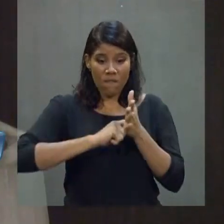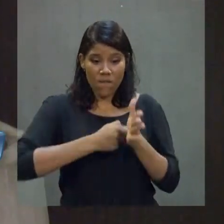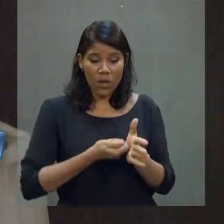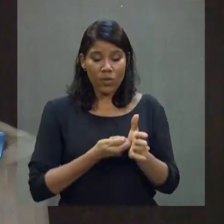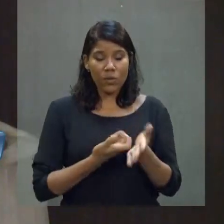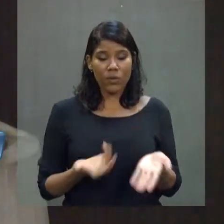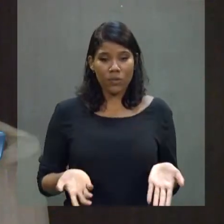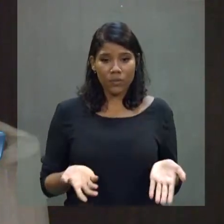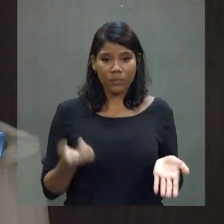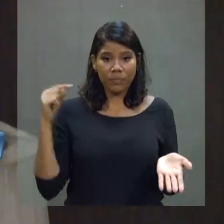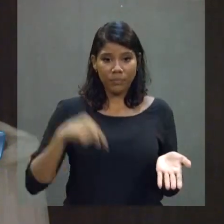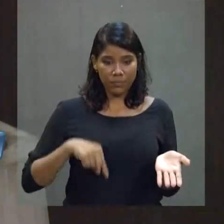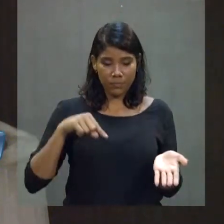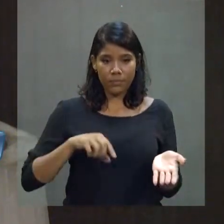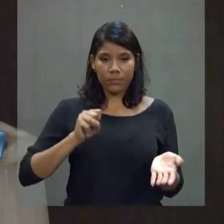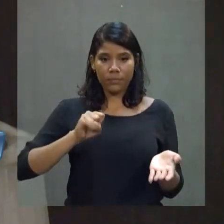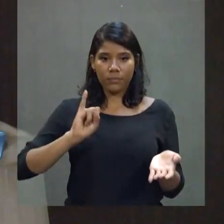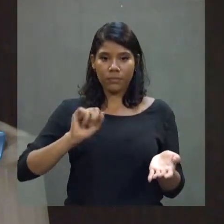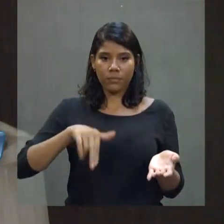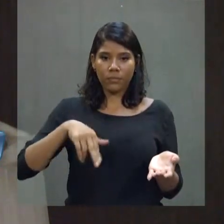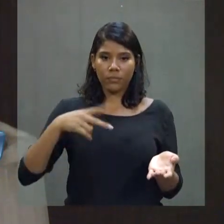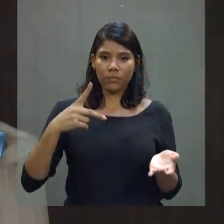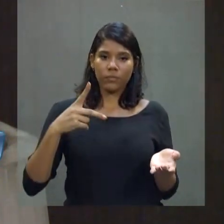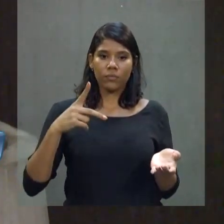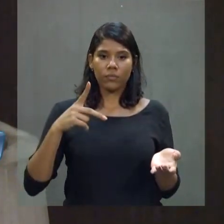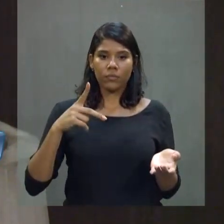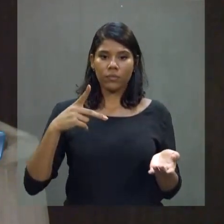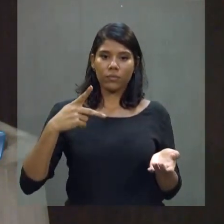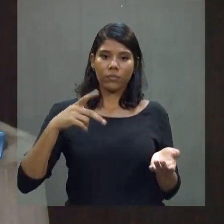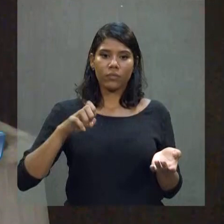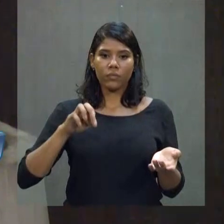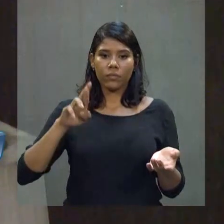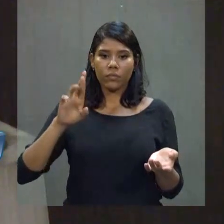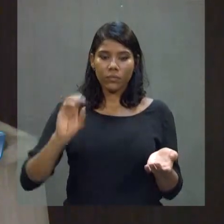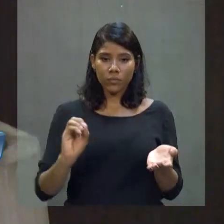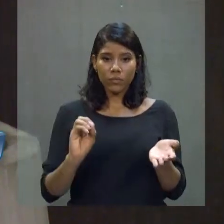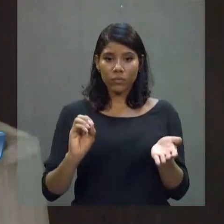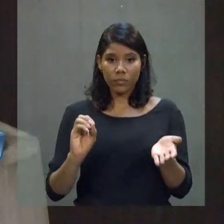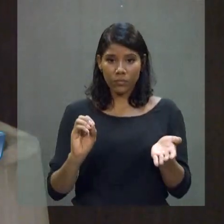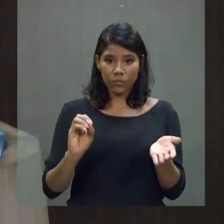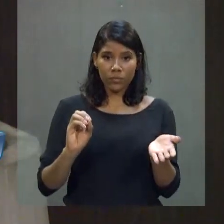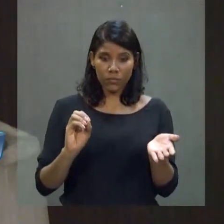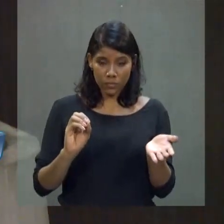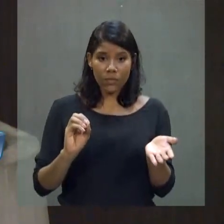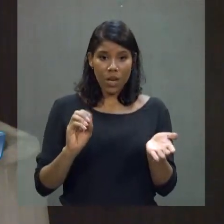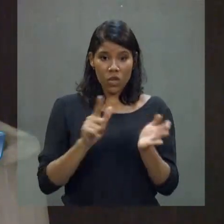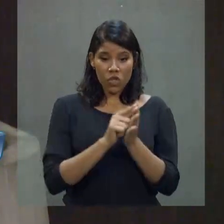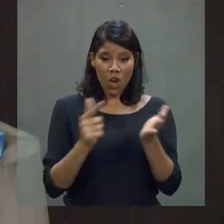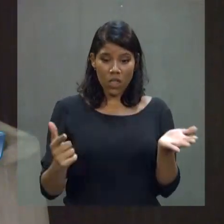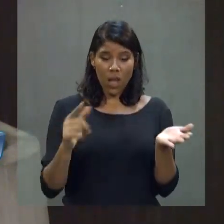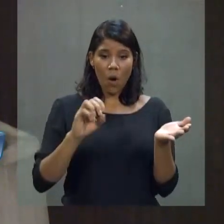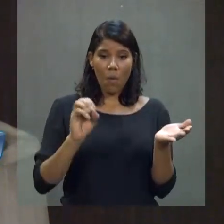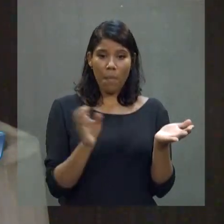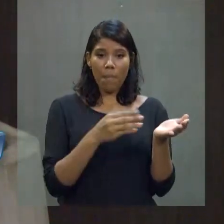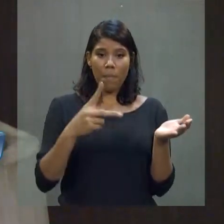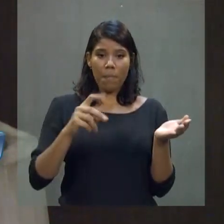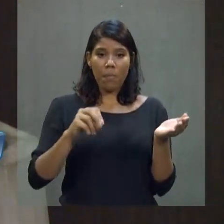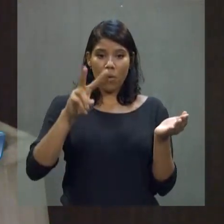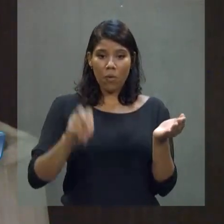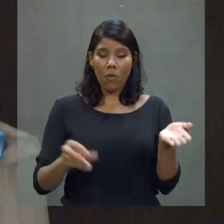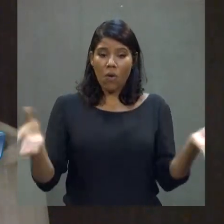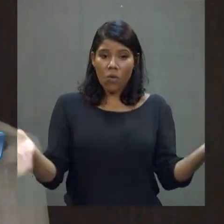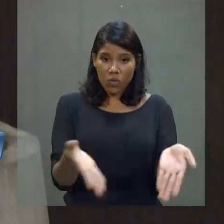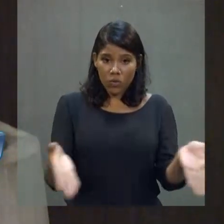Aqui, o Sindipetro Ceará, também, notícia do jornal O Povo de hoje, também o Sindipetro